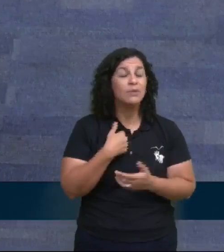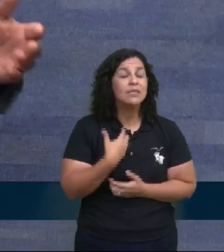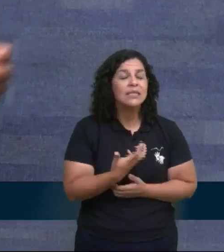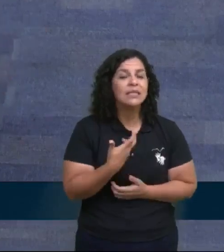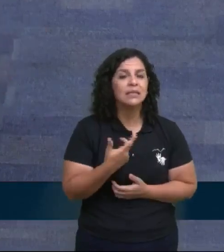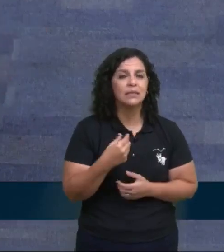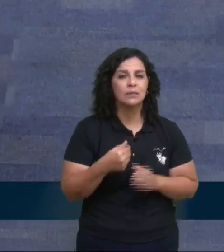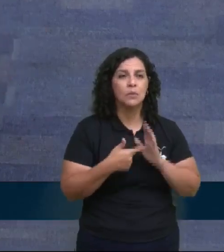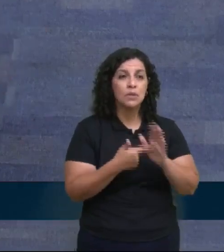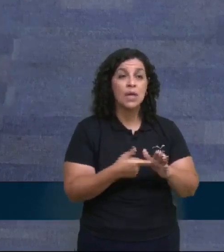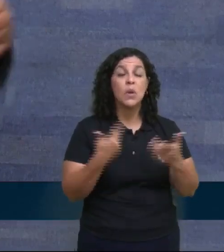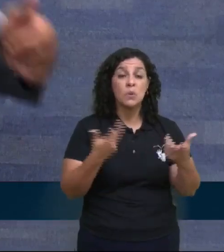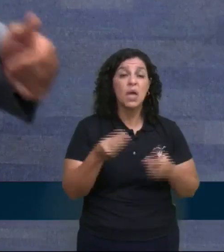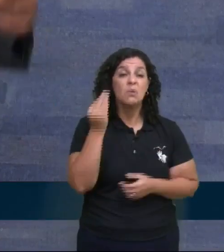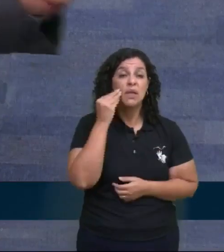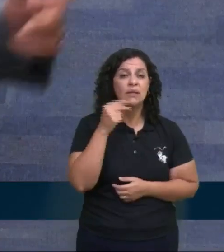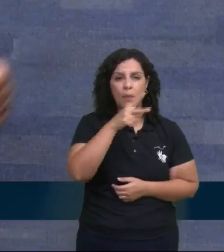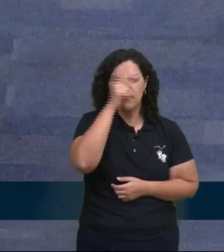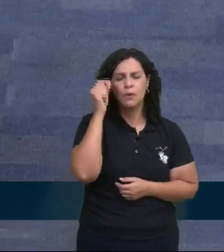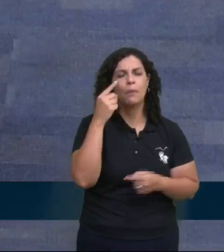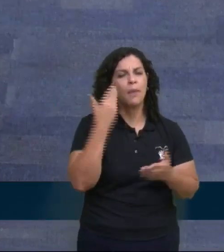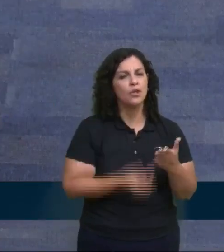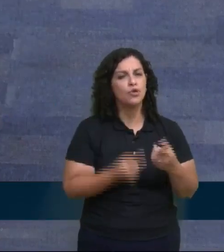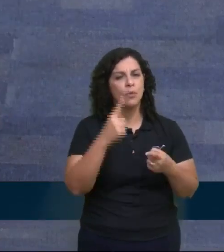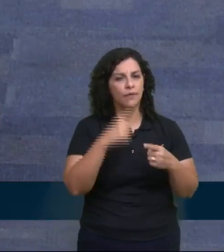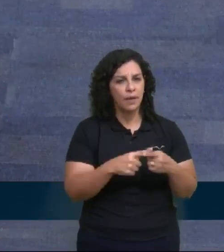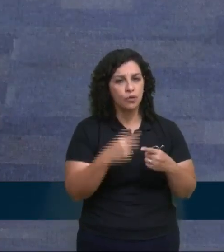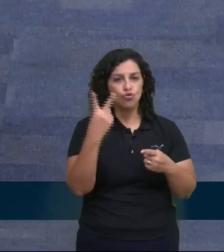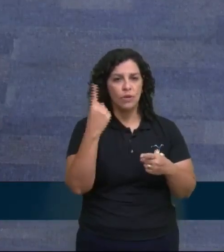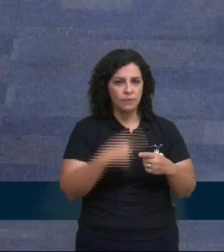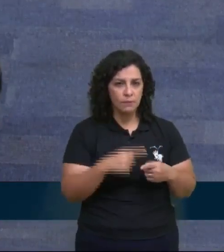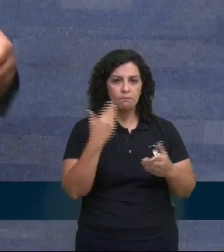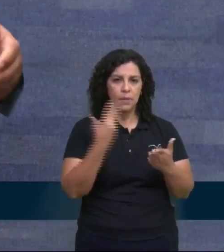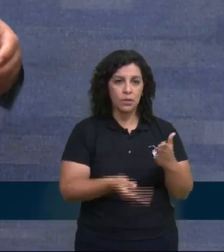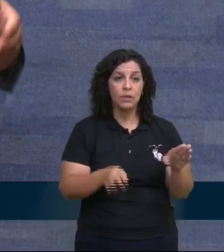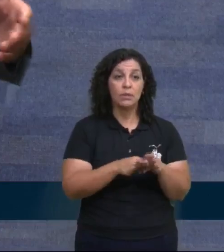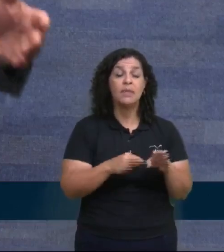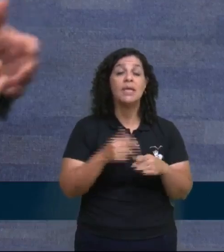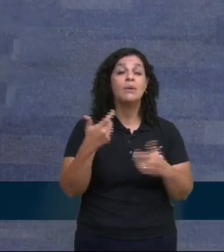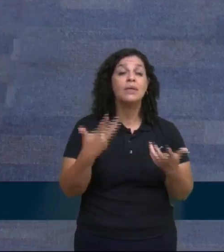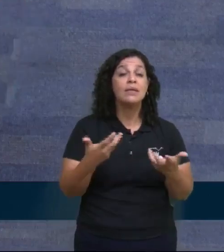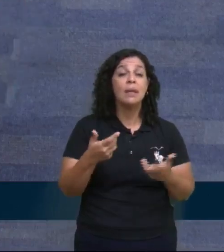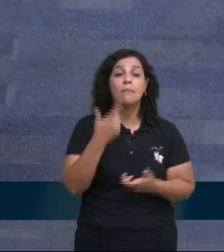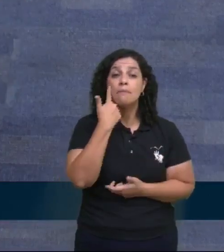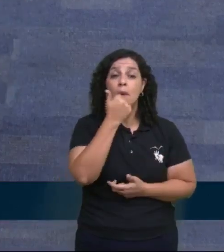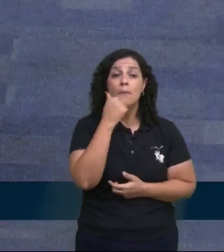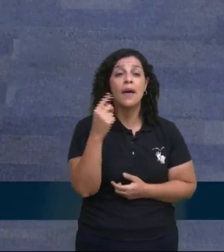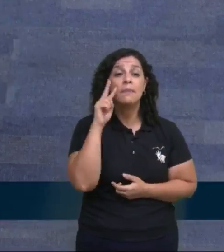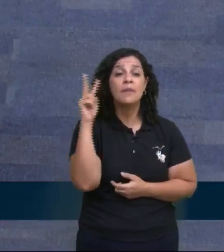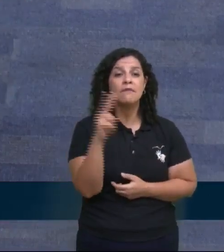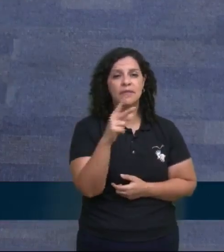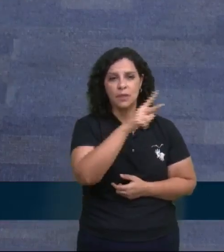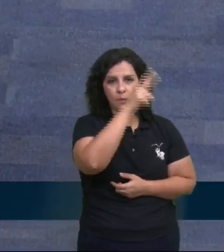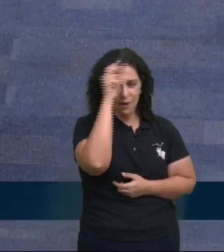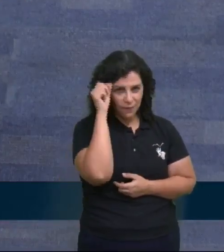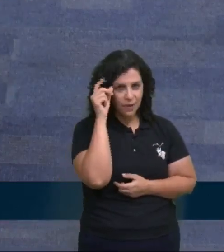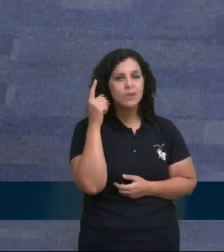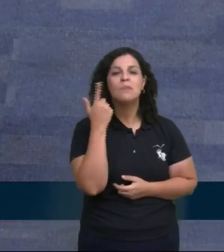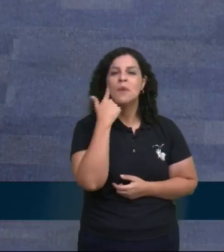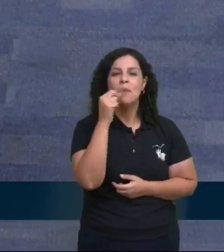eu podia ser prefeito. Eu perdi 1, 2 eleições, e eu queria que ele estivesse vivo para ver o prefeito, e deu certo.